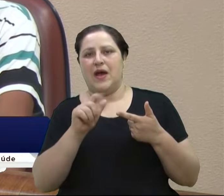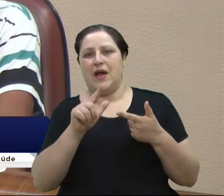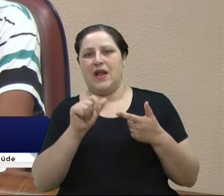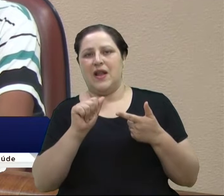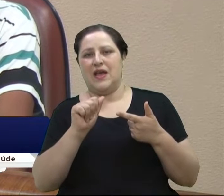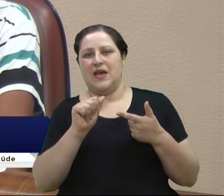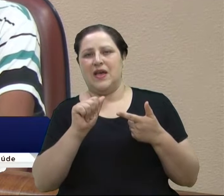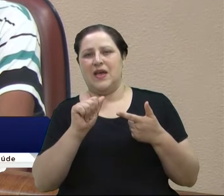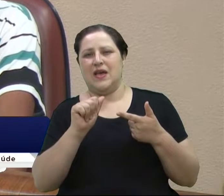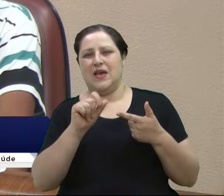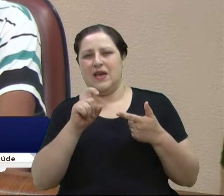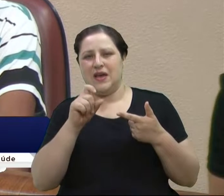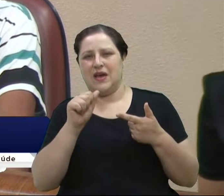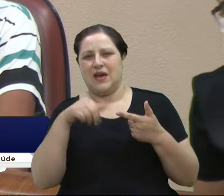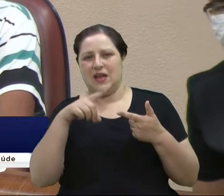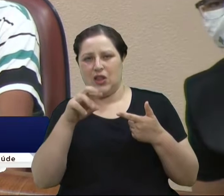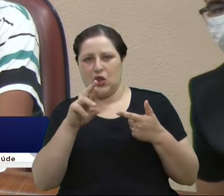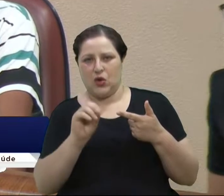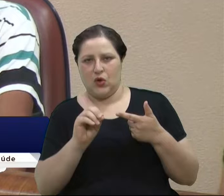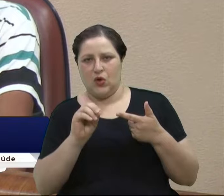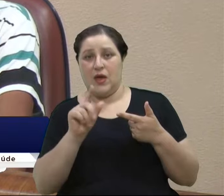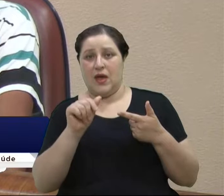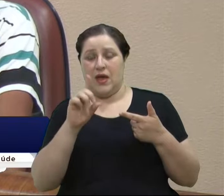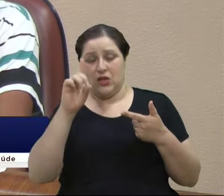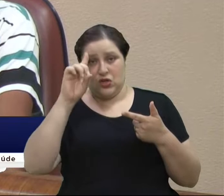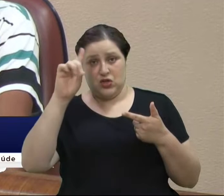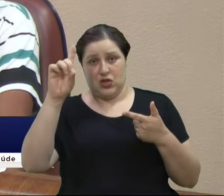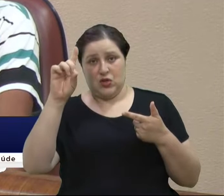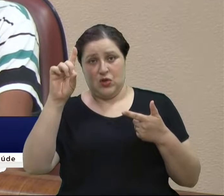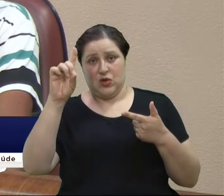dias numa cadeira ou, às vezes, quando tem sorte, numa